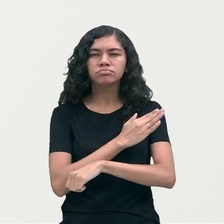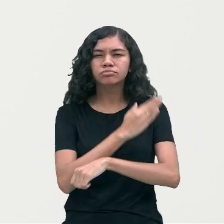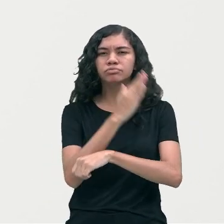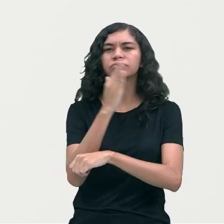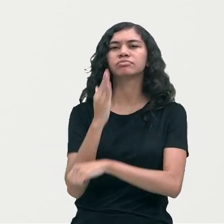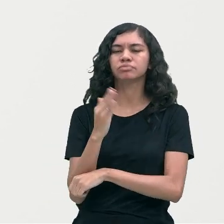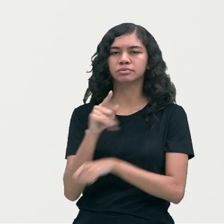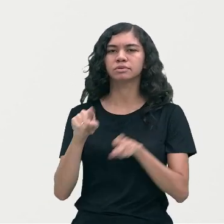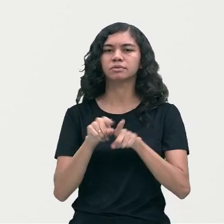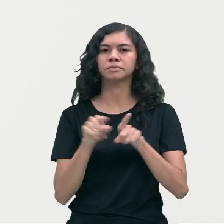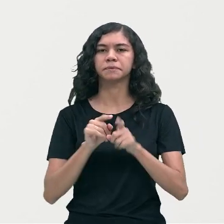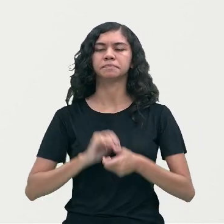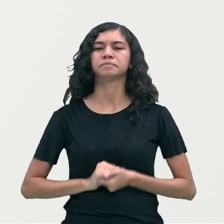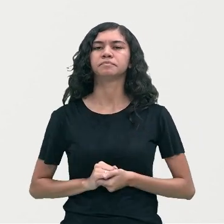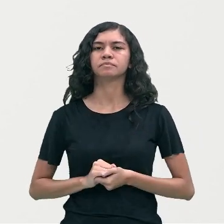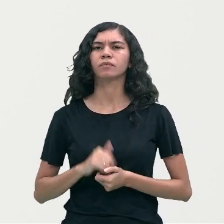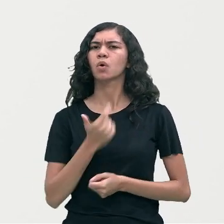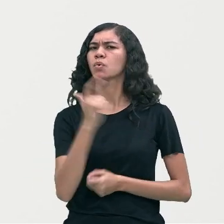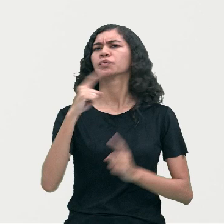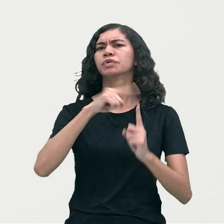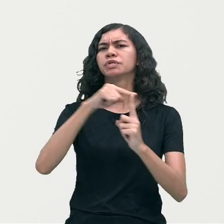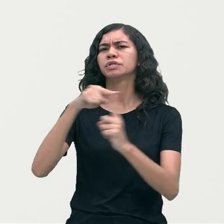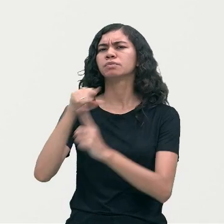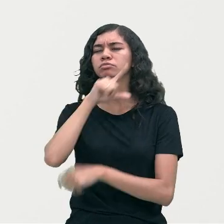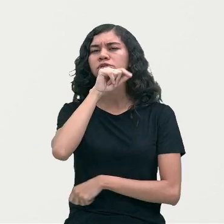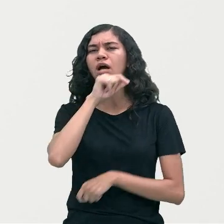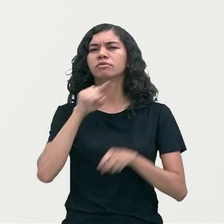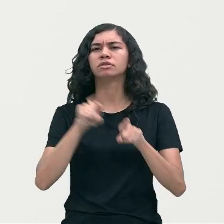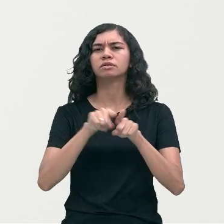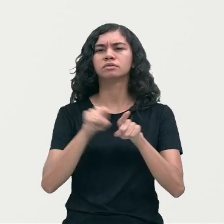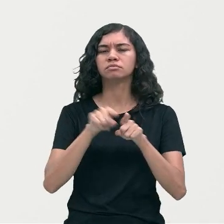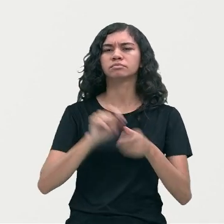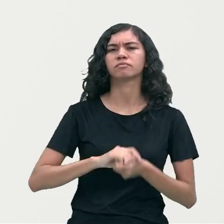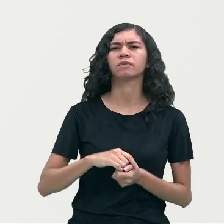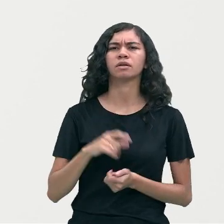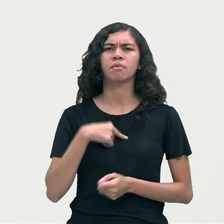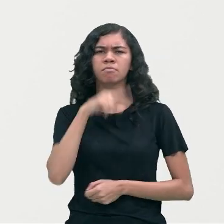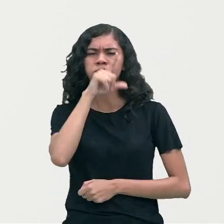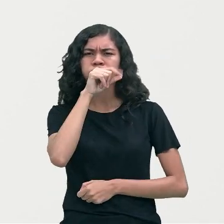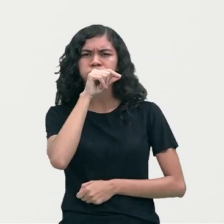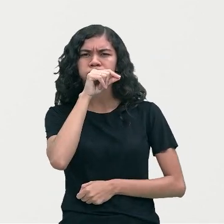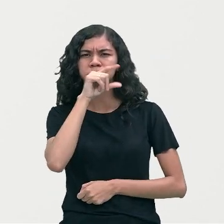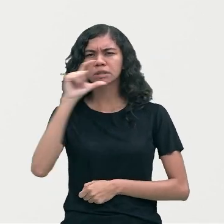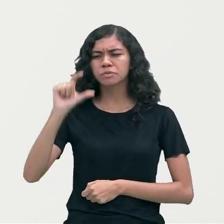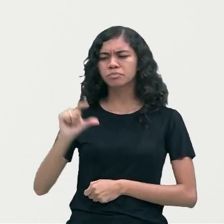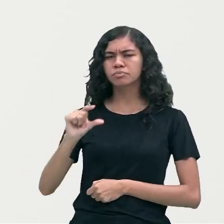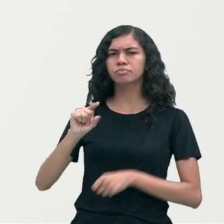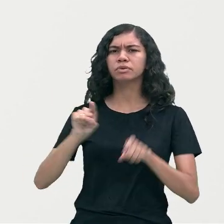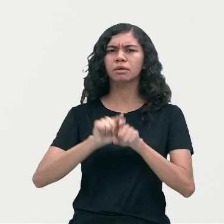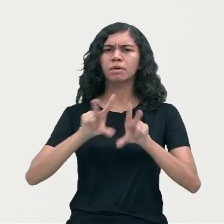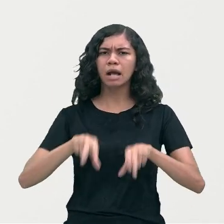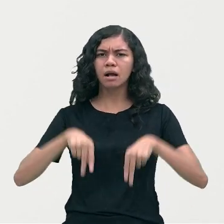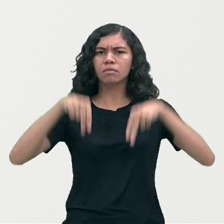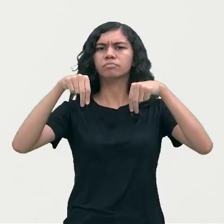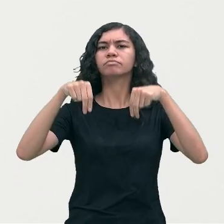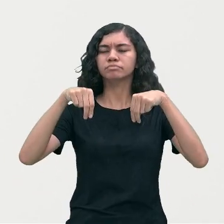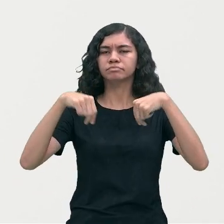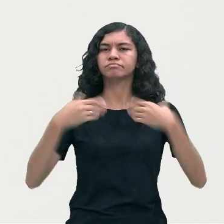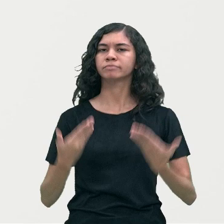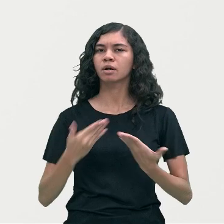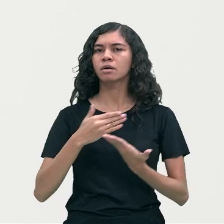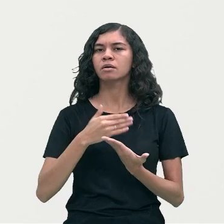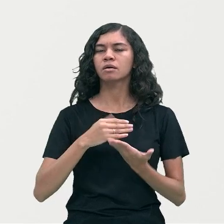gente encontra ainda outros tipos de aves, como os periquitos, como o gavião real. Então, aí a Amazônia